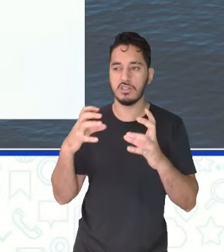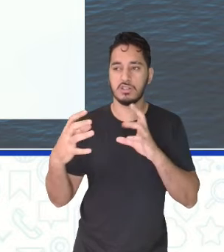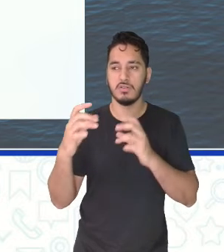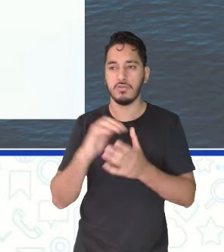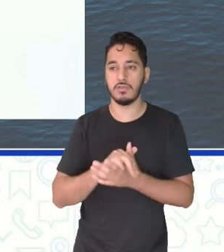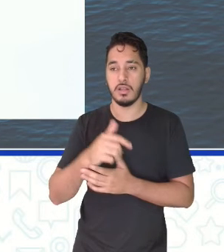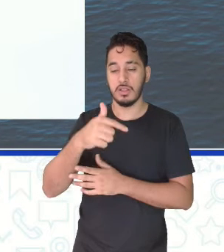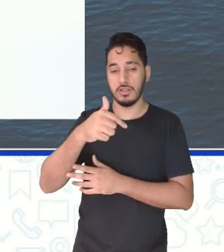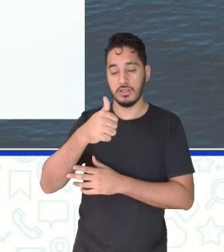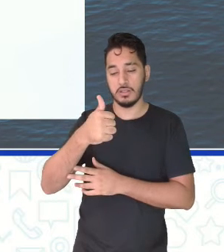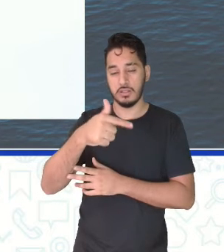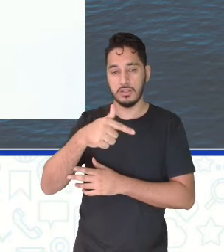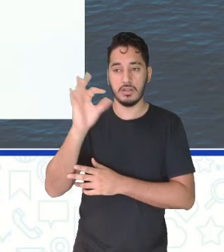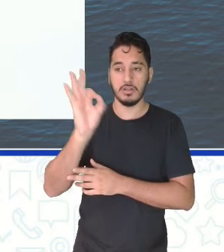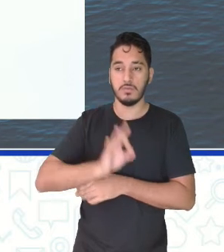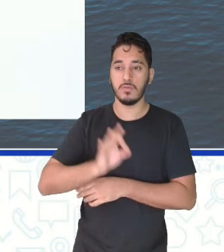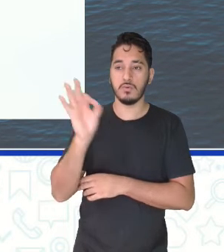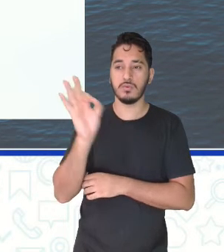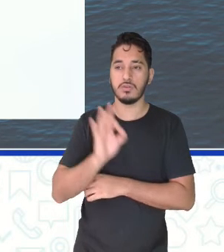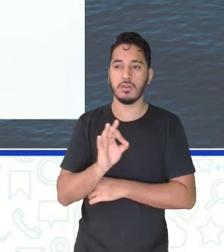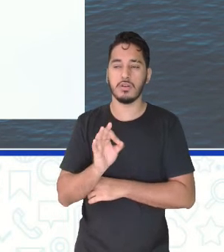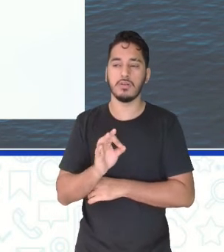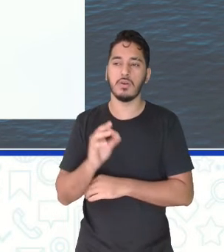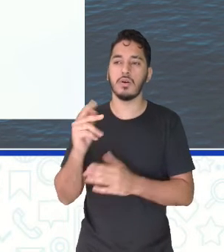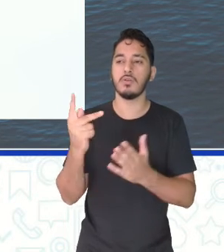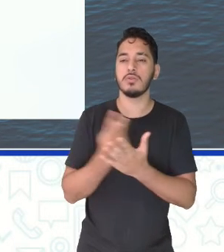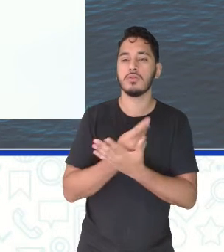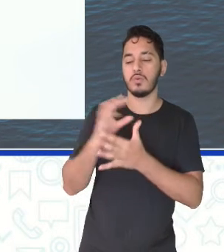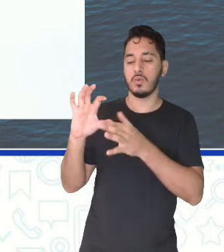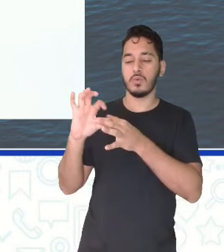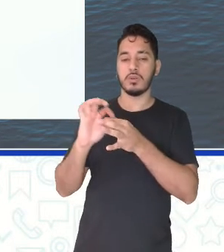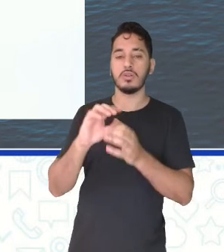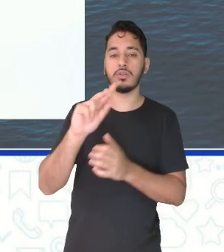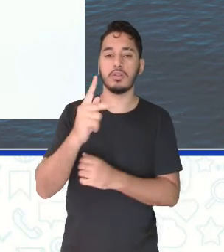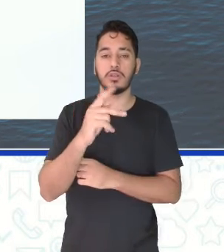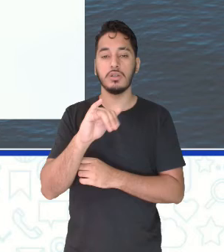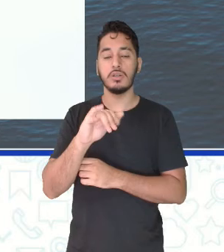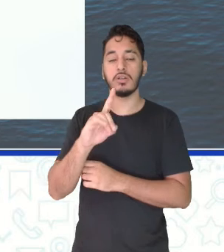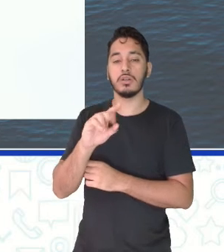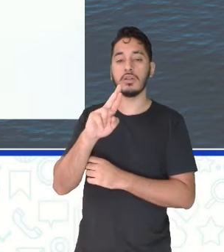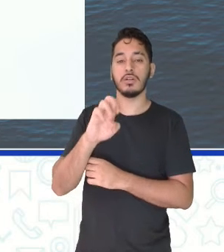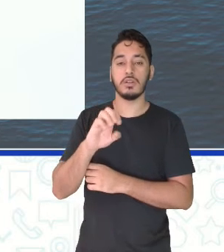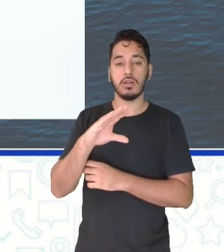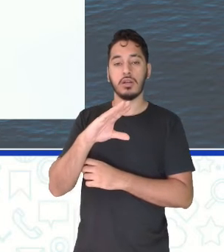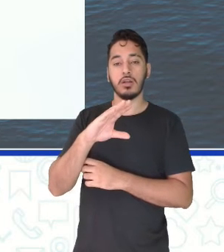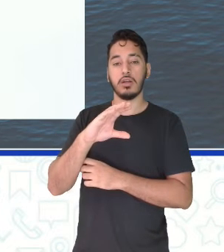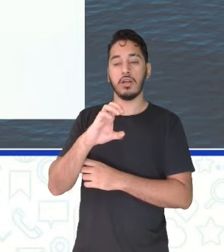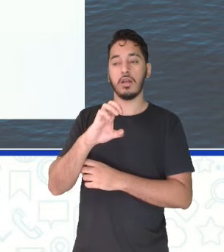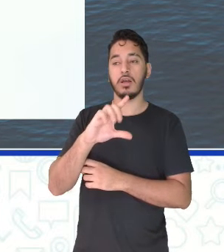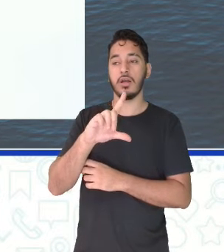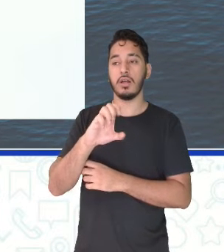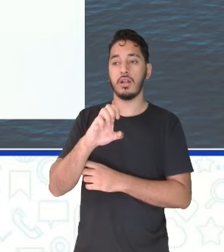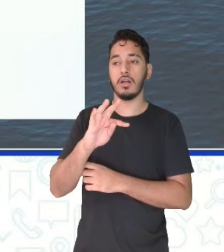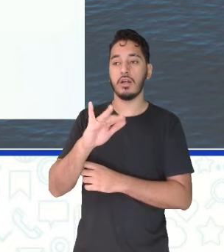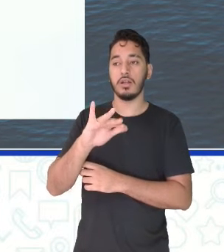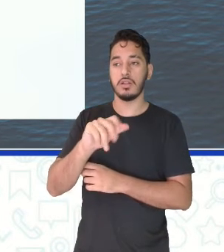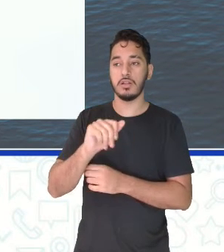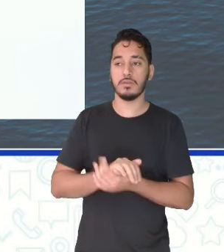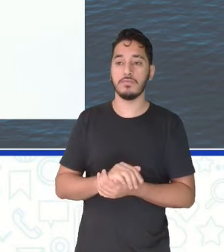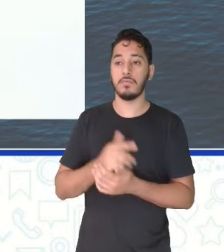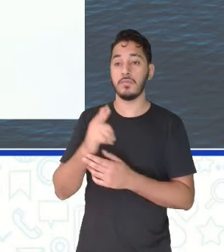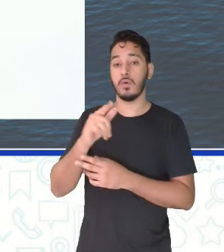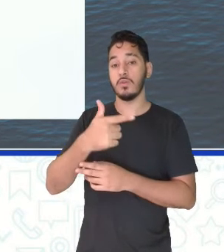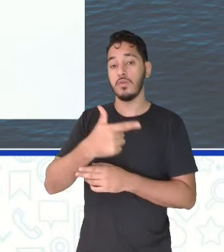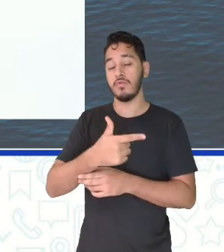conflitos. 17% aconteceram no contexto das hidrelétricas. Outros 26